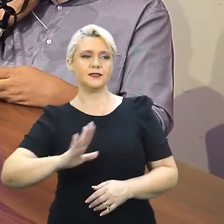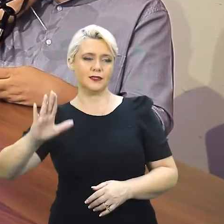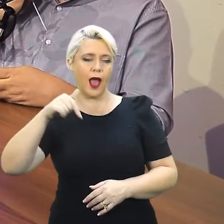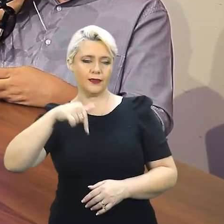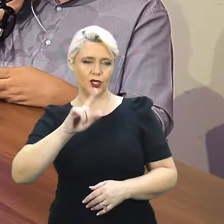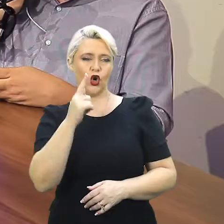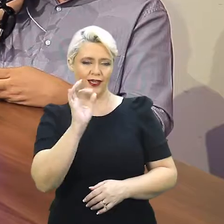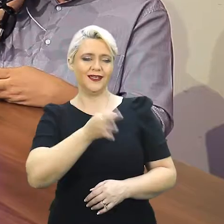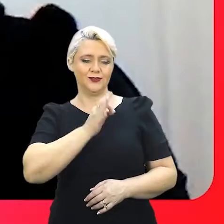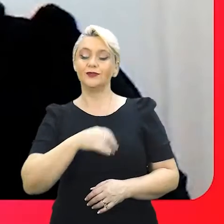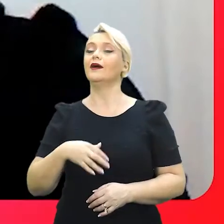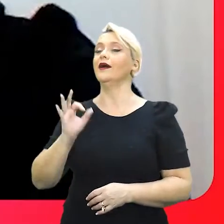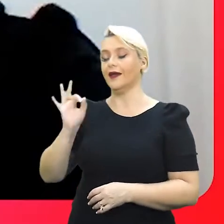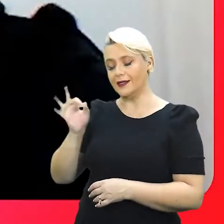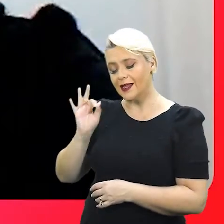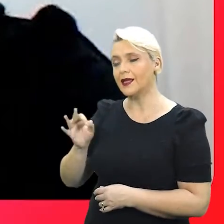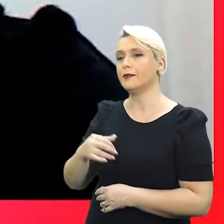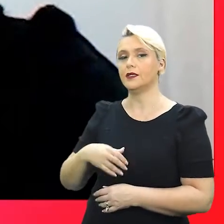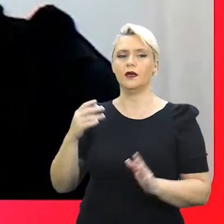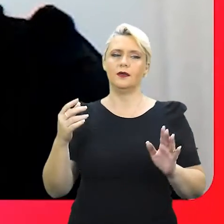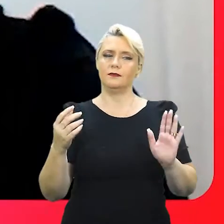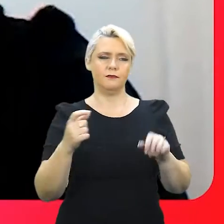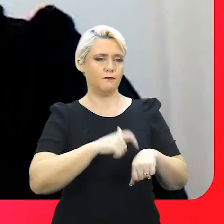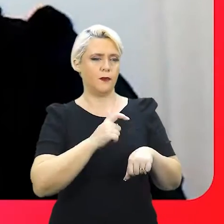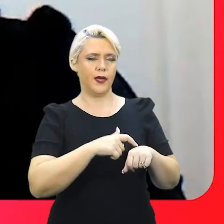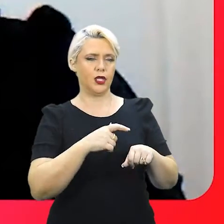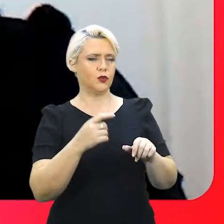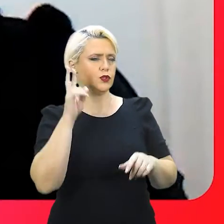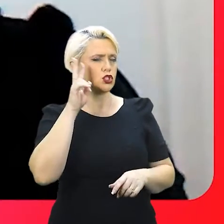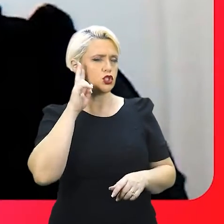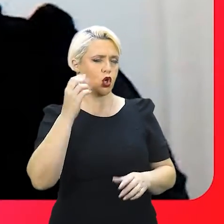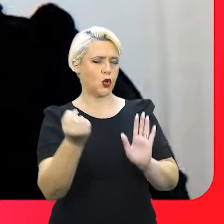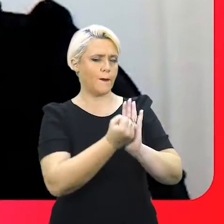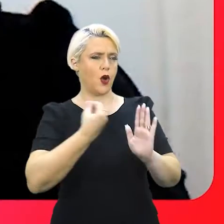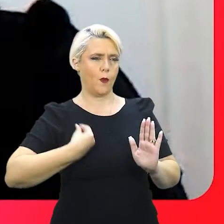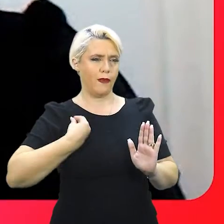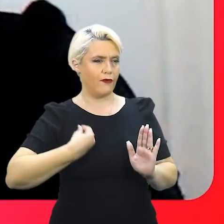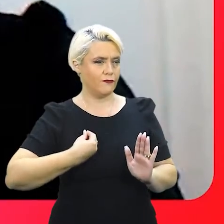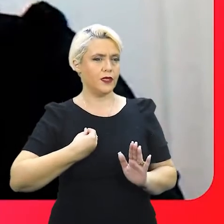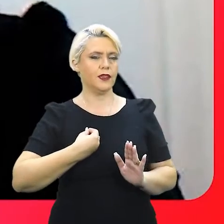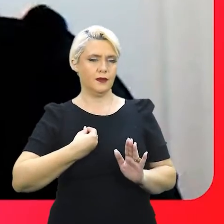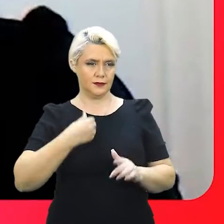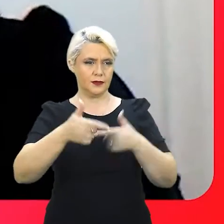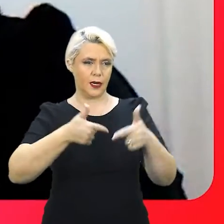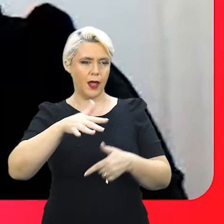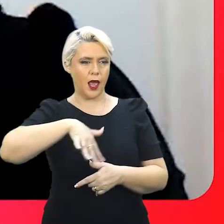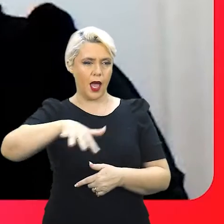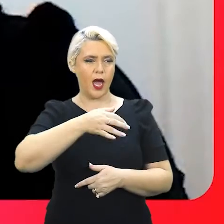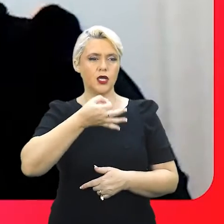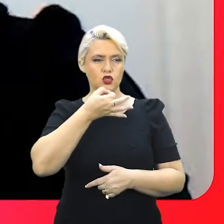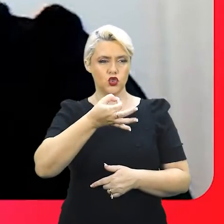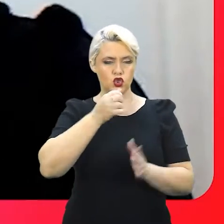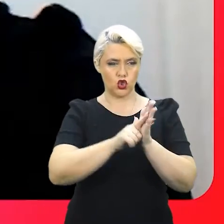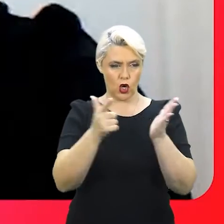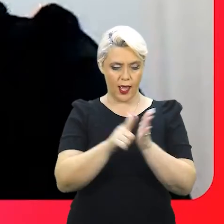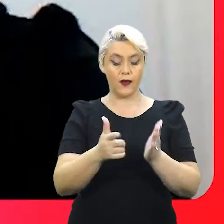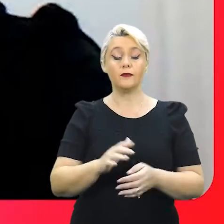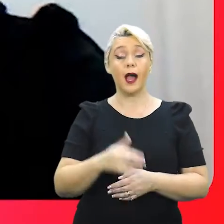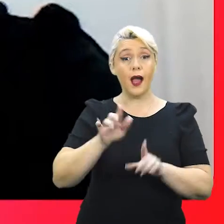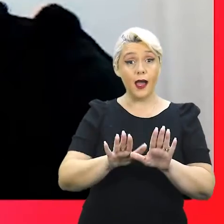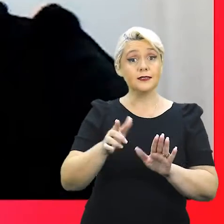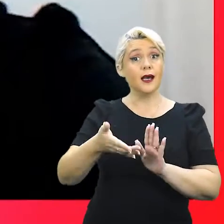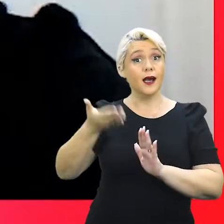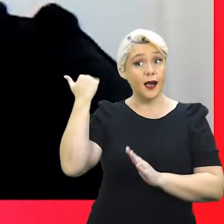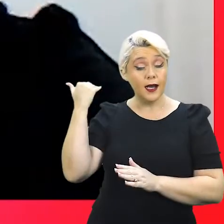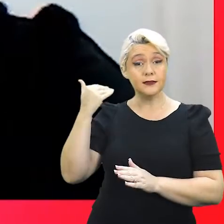Goiânia. Também um exatamente, momento histórico, a Rádio Car viveu no isso. esporte, no jornalismo. Uhum. Mas antes, em Goiânia, eu